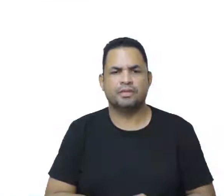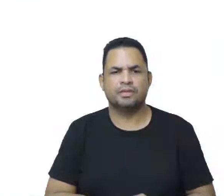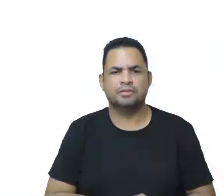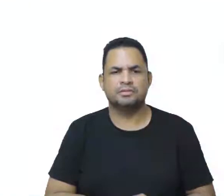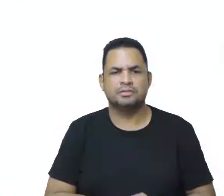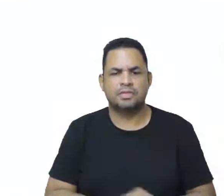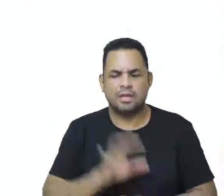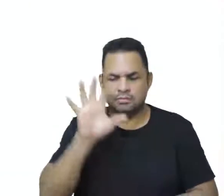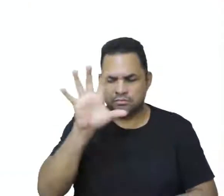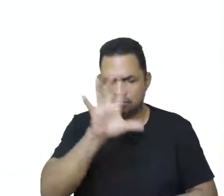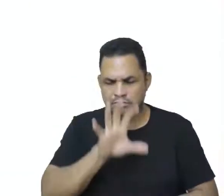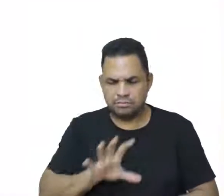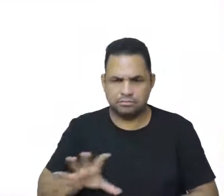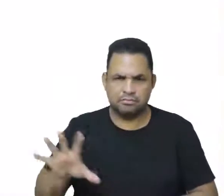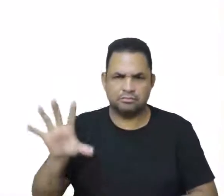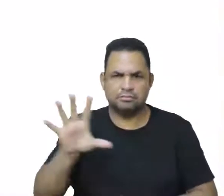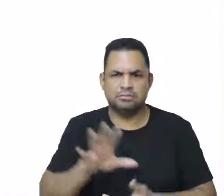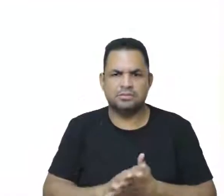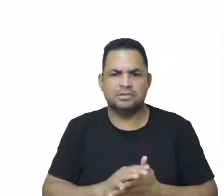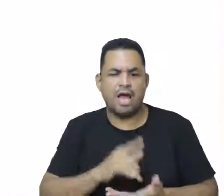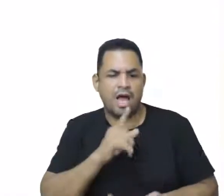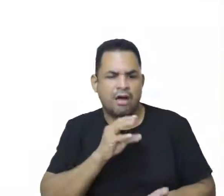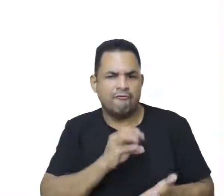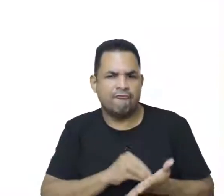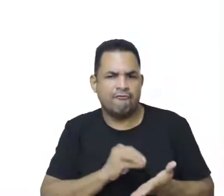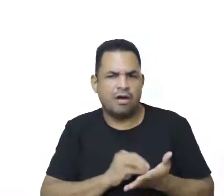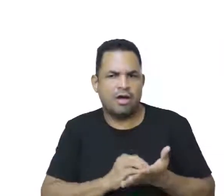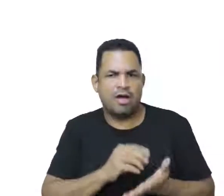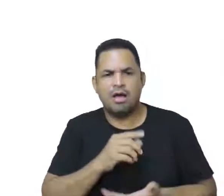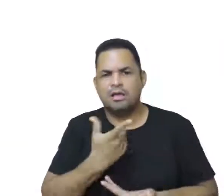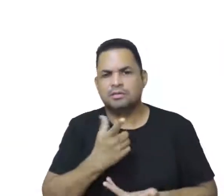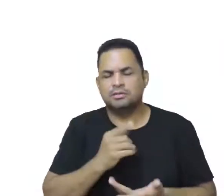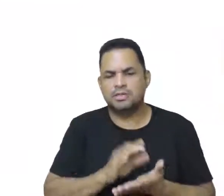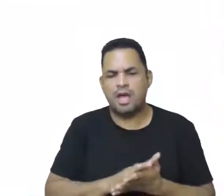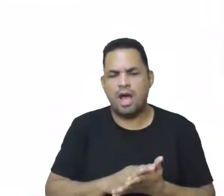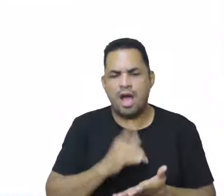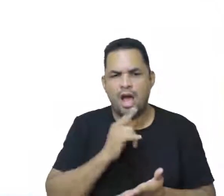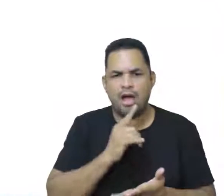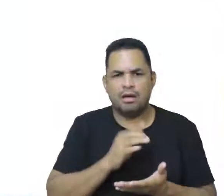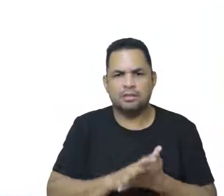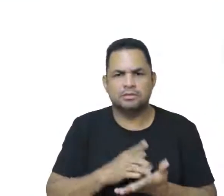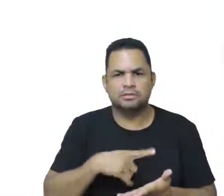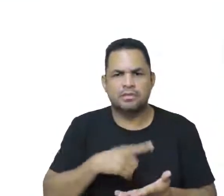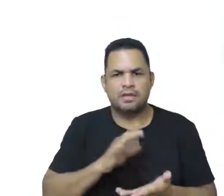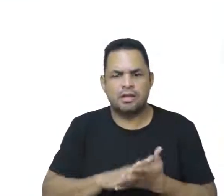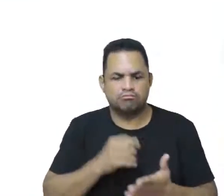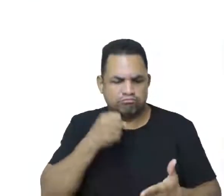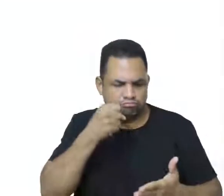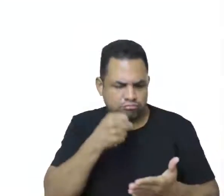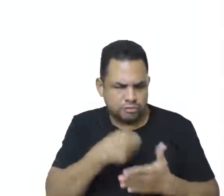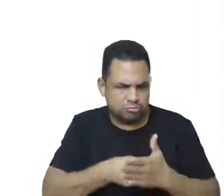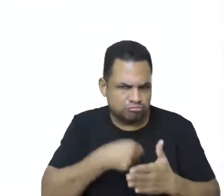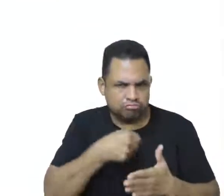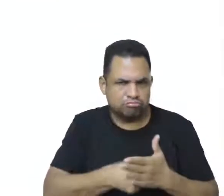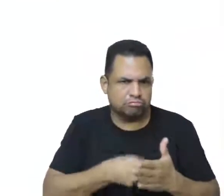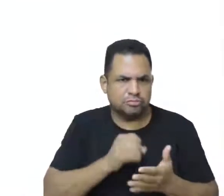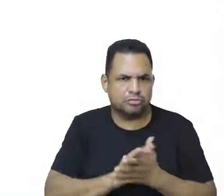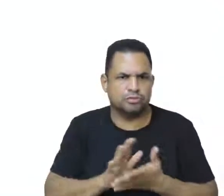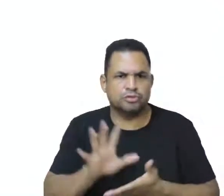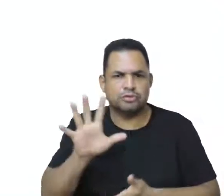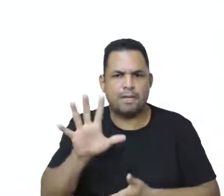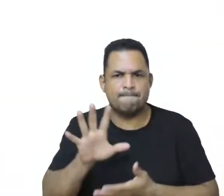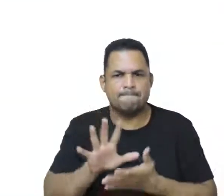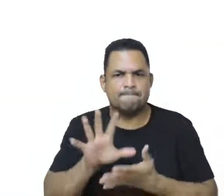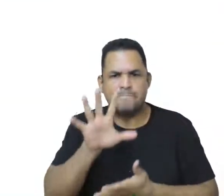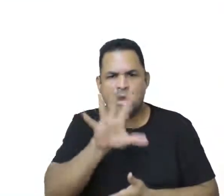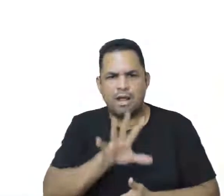Em muitas regiões, essa escassez tem sido foco de conflitos entre países que disputam as poucas reservas hídricas disponíveis, sobretudo